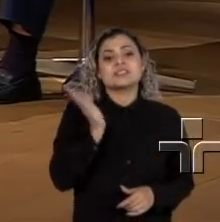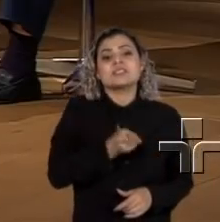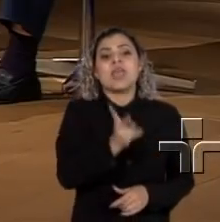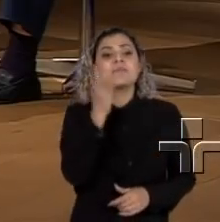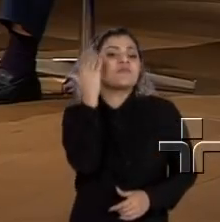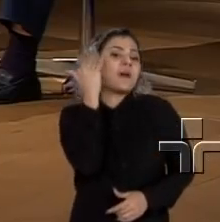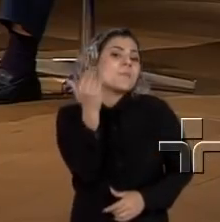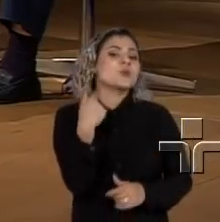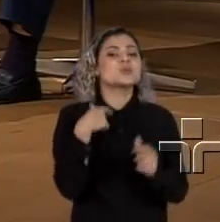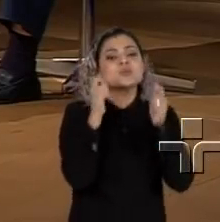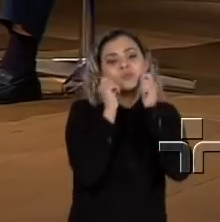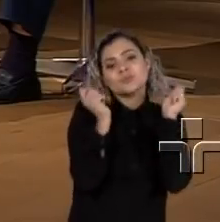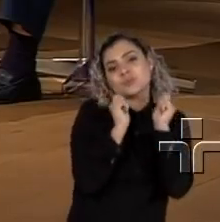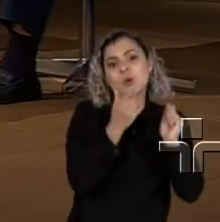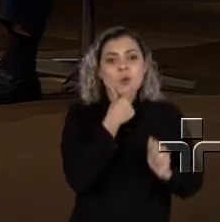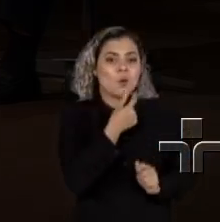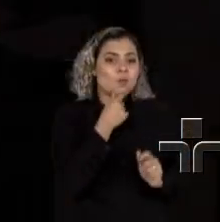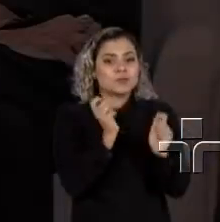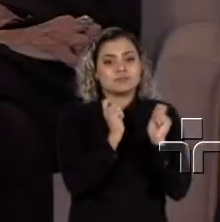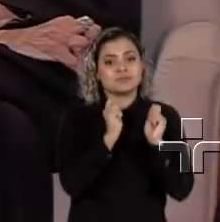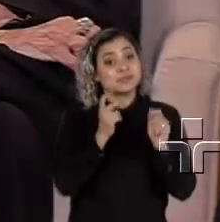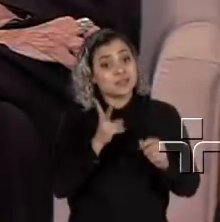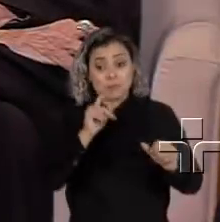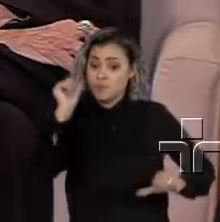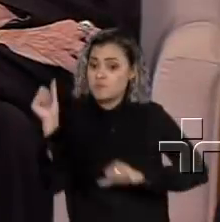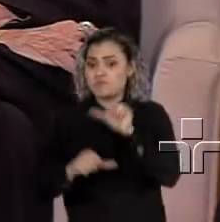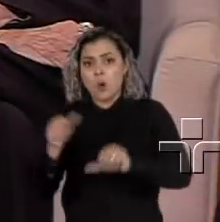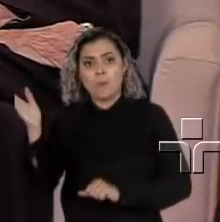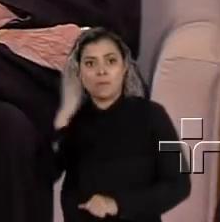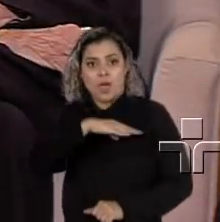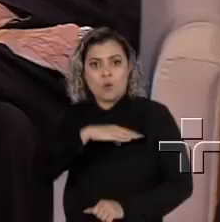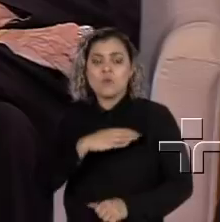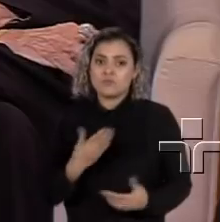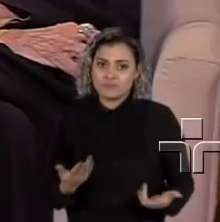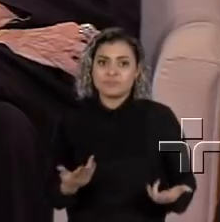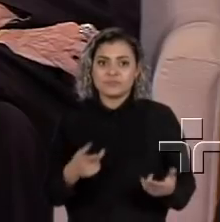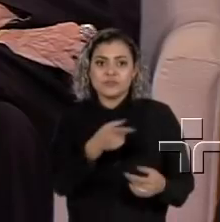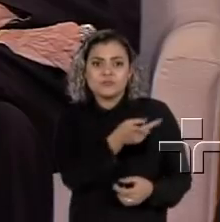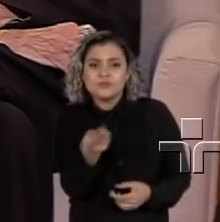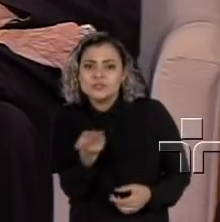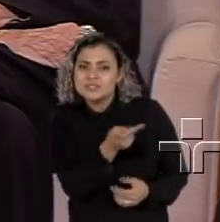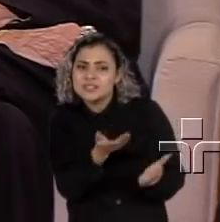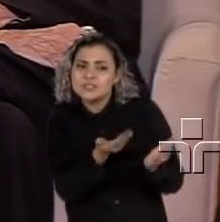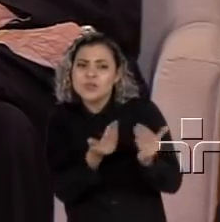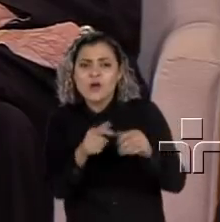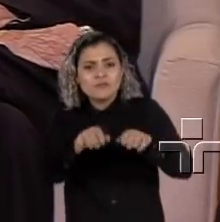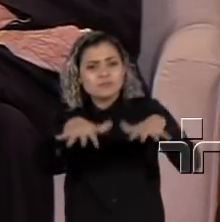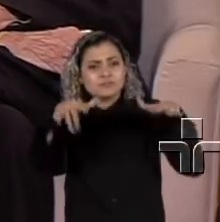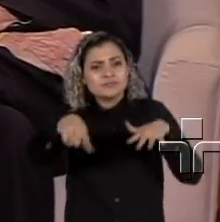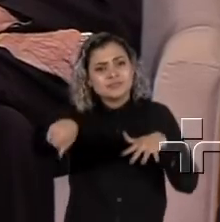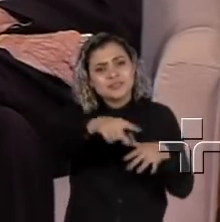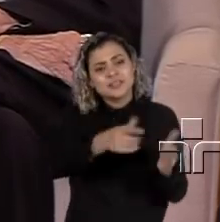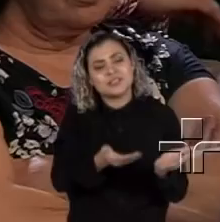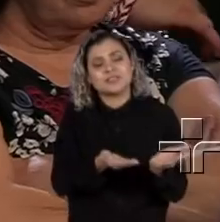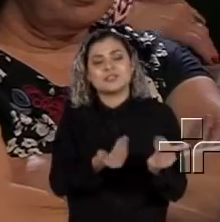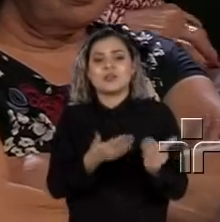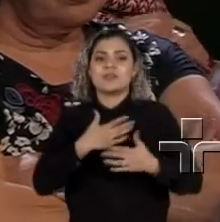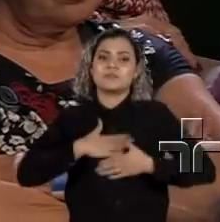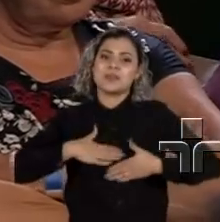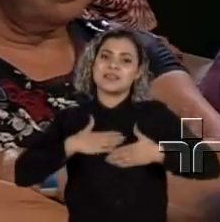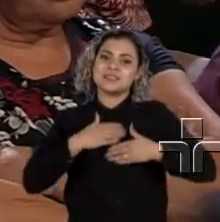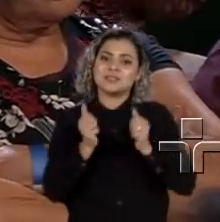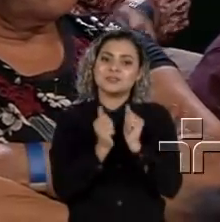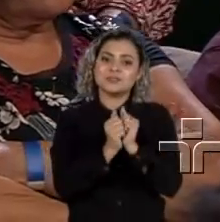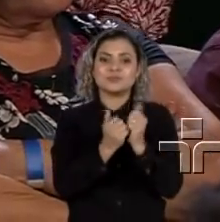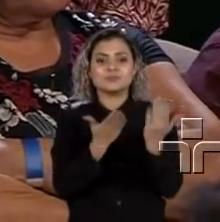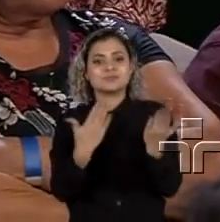público. Foi muito bom. Vocês são muito jovens que estão aqui nos dando o prazer da companhia